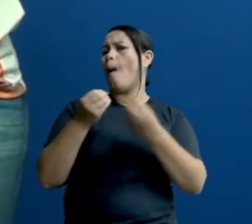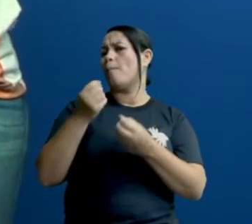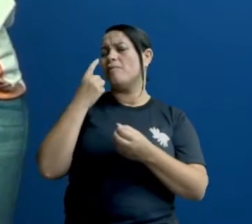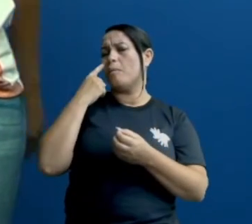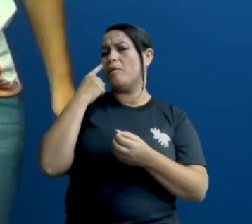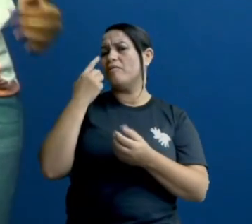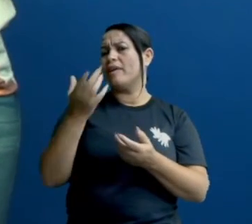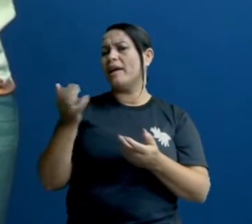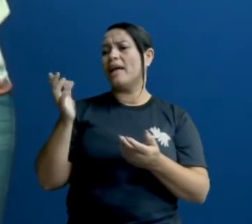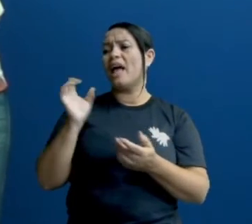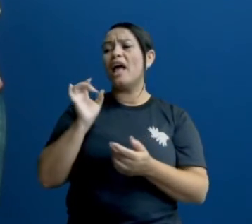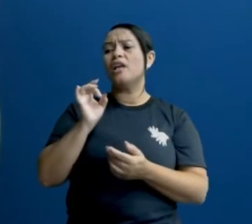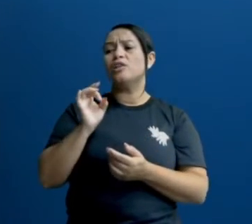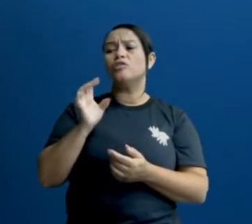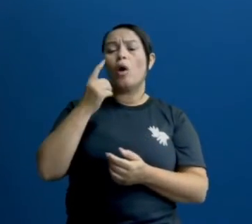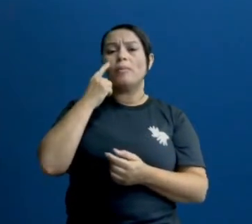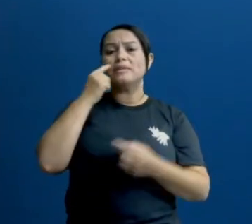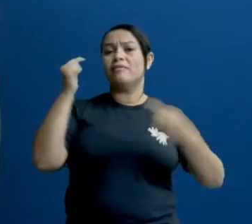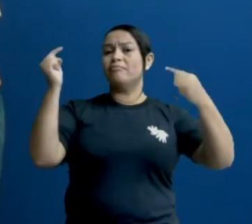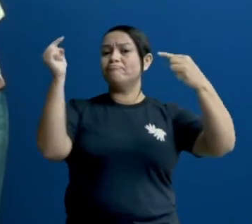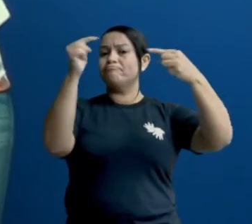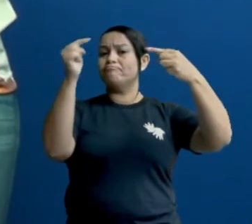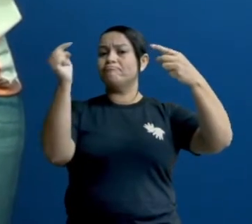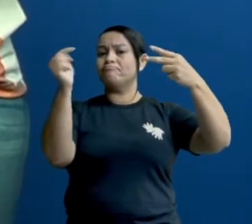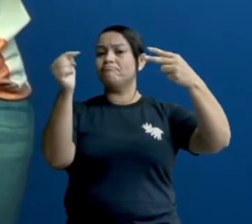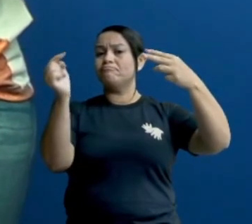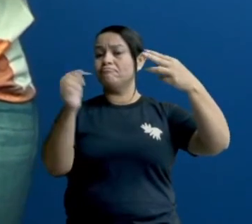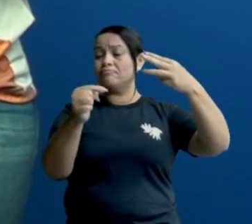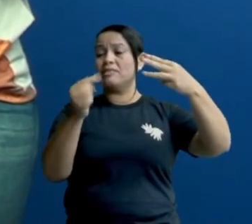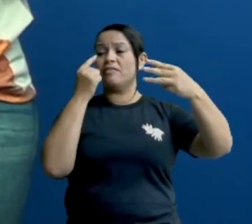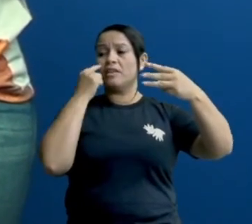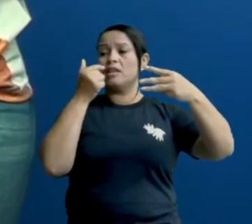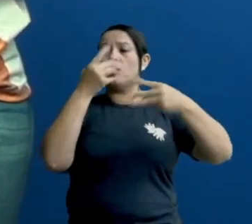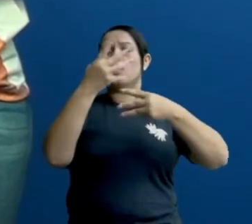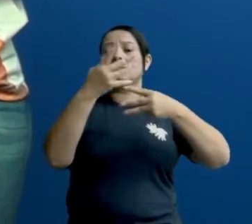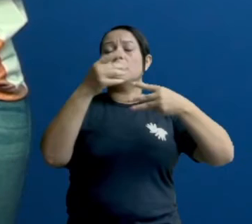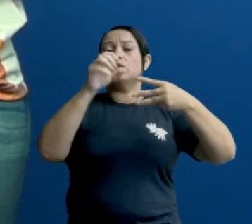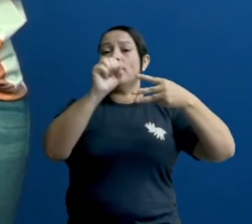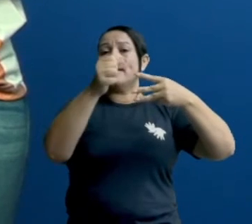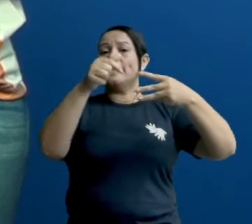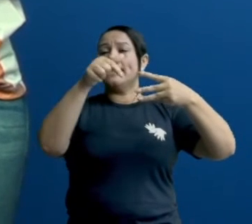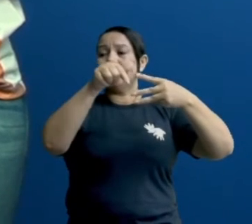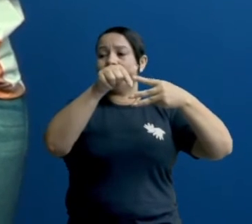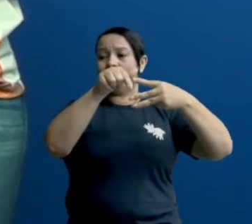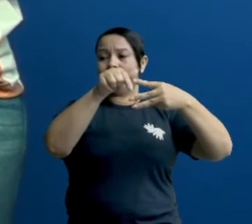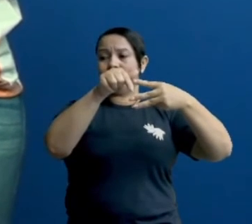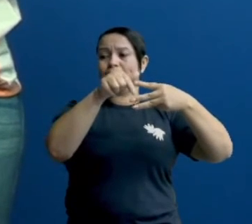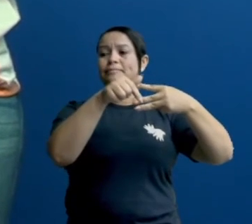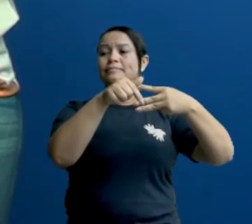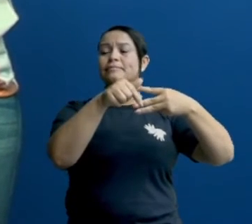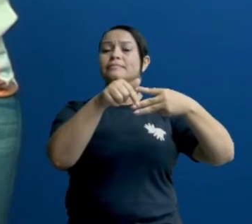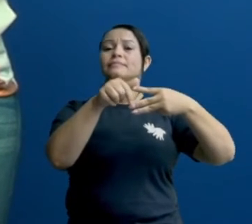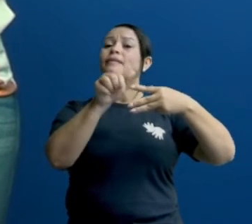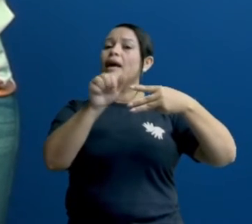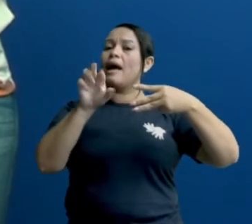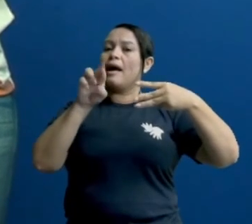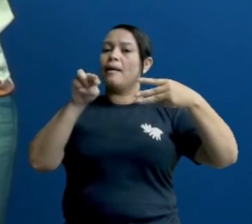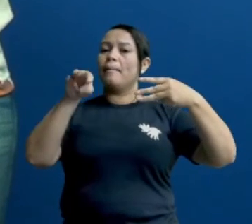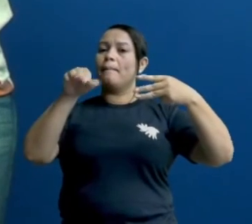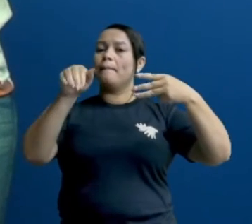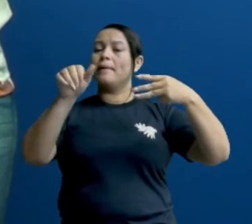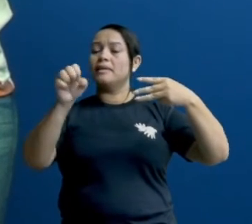essa conta? É só seguir a sequência. Eles tinham 487 armas, certo? E aí,